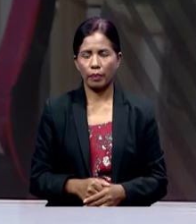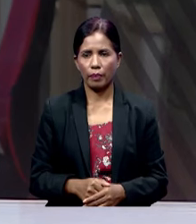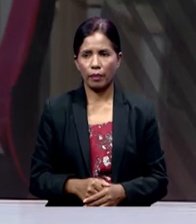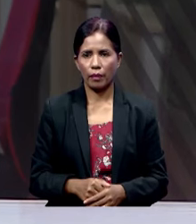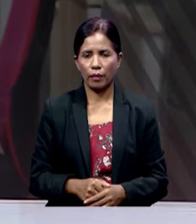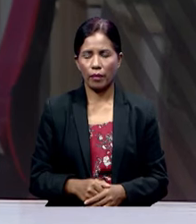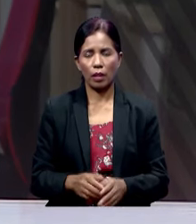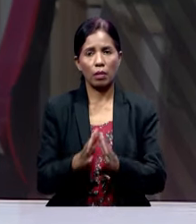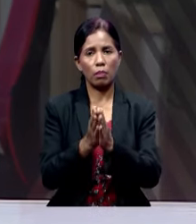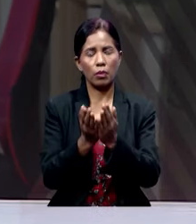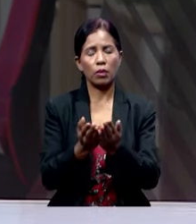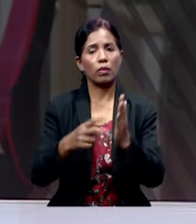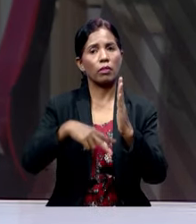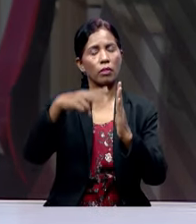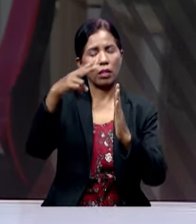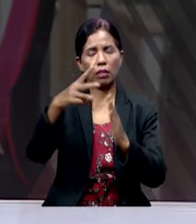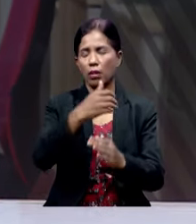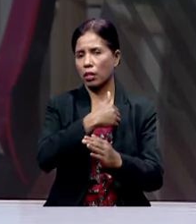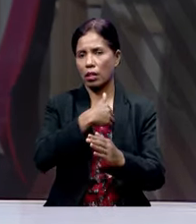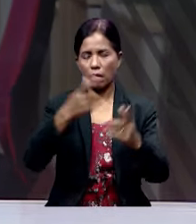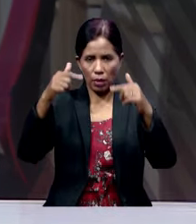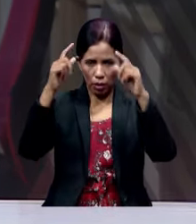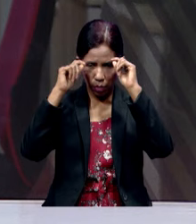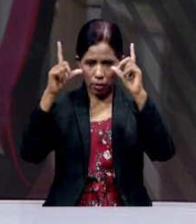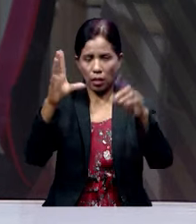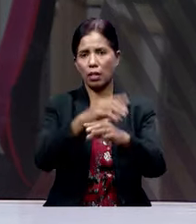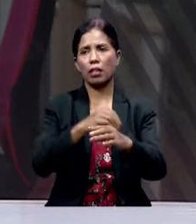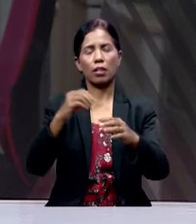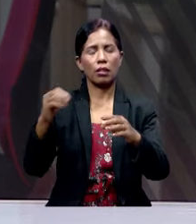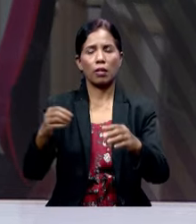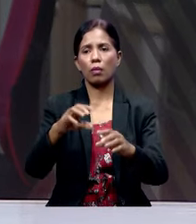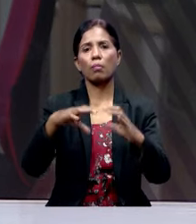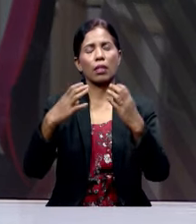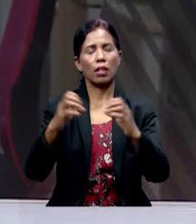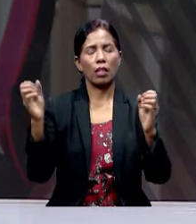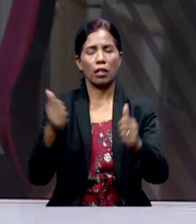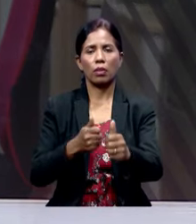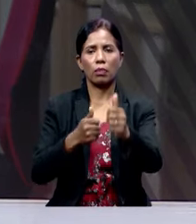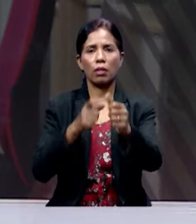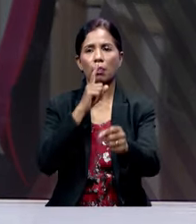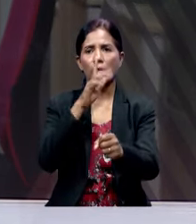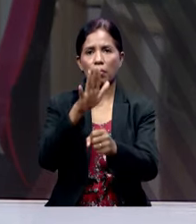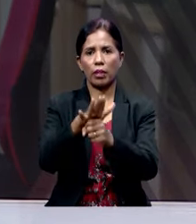Caderneta Passaporte Cidade do Timor-Leste, também a companhia lá cumpre promessa.